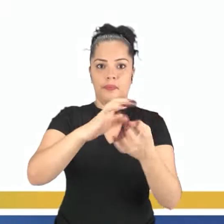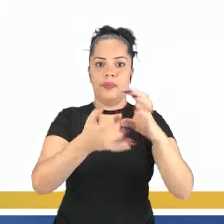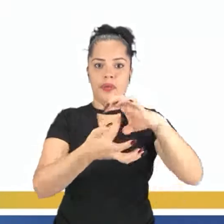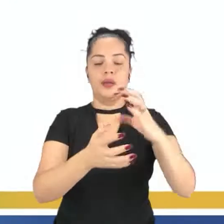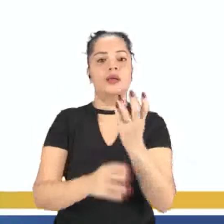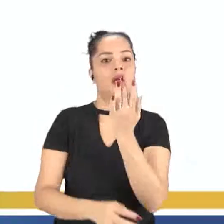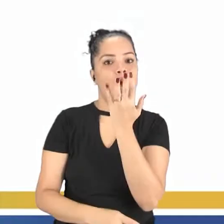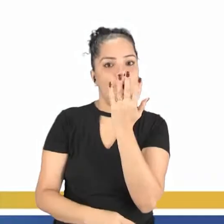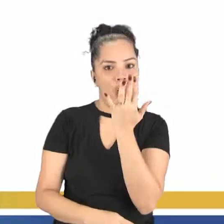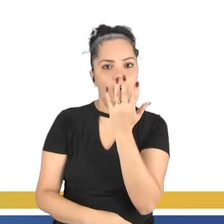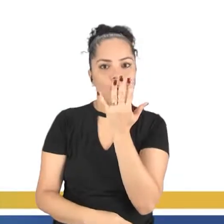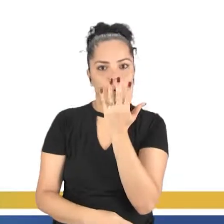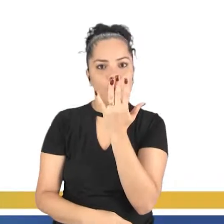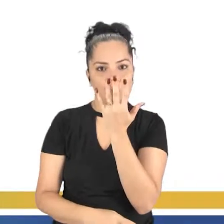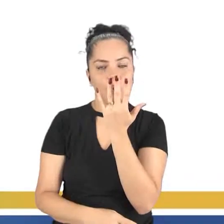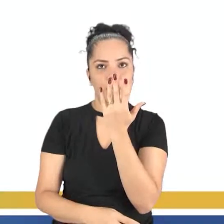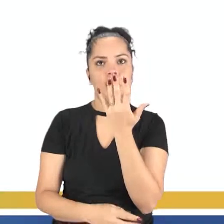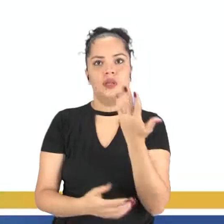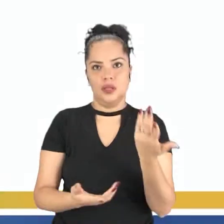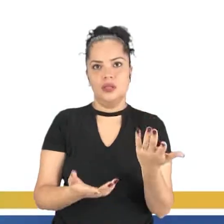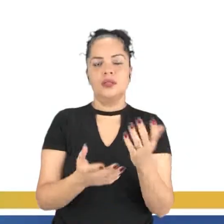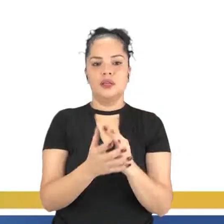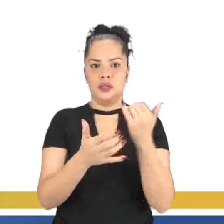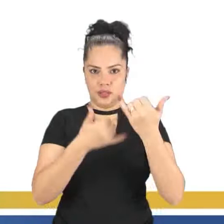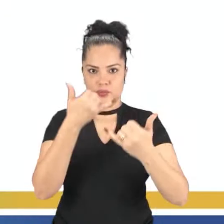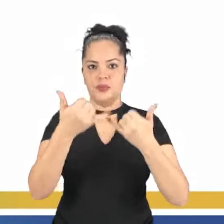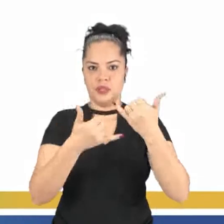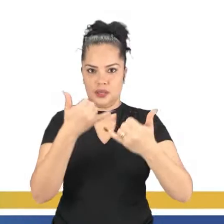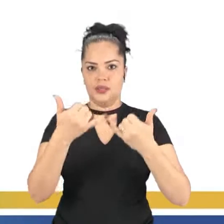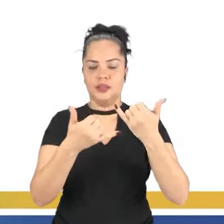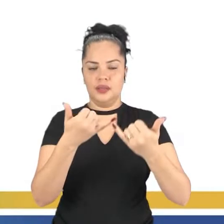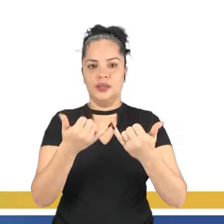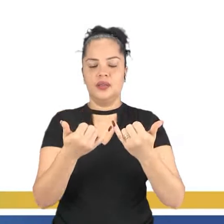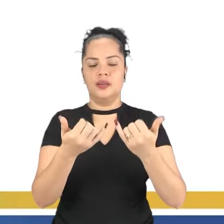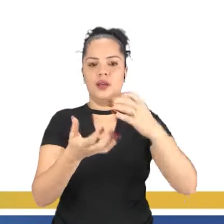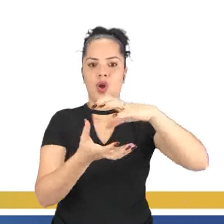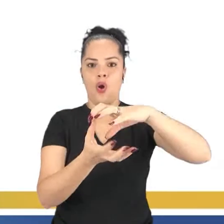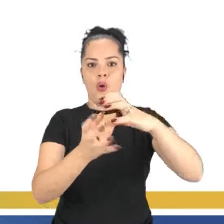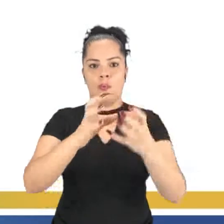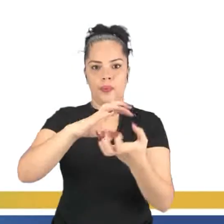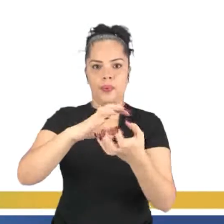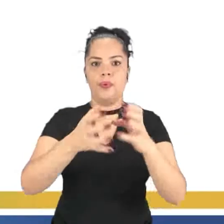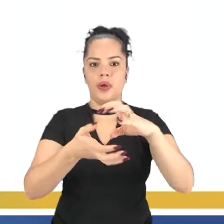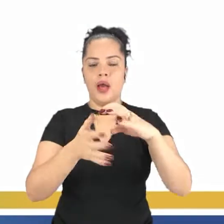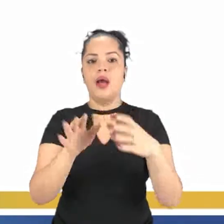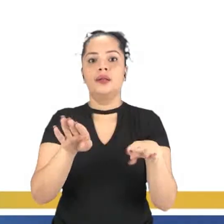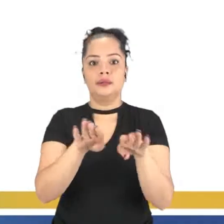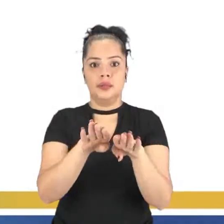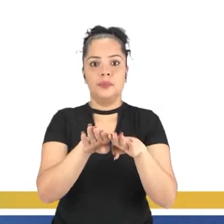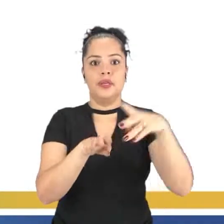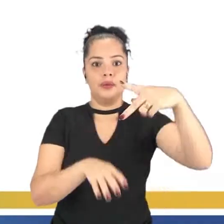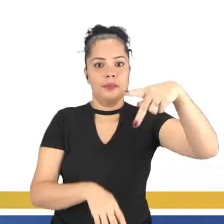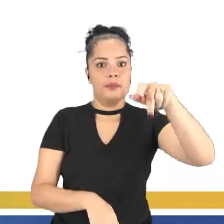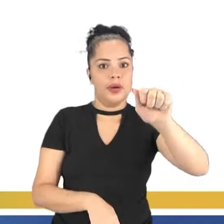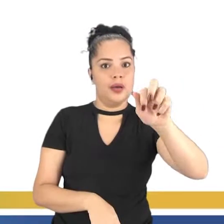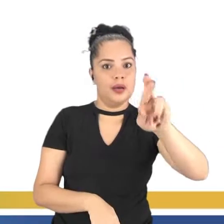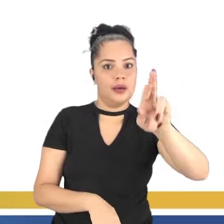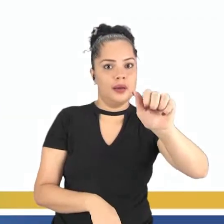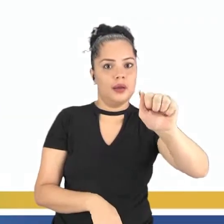tipo aí, no caso seria o famoso cubo, que é um tipo de paralelepípedo bem